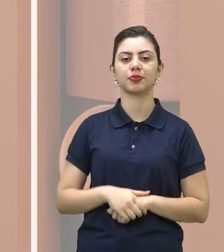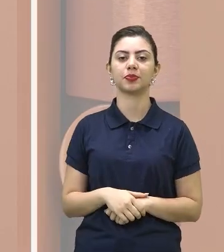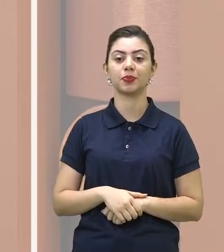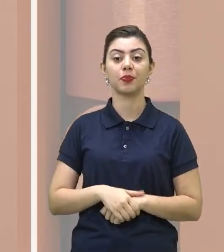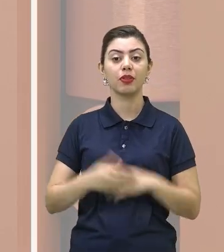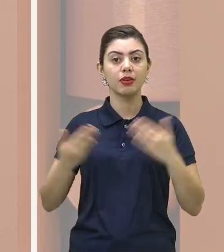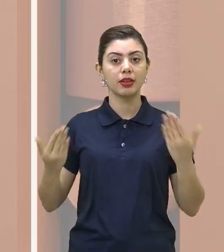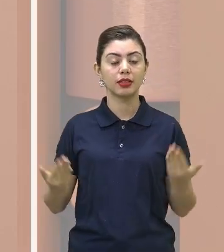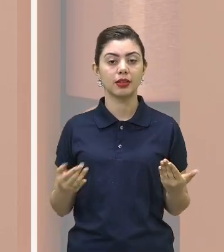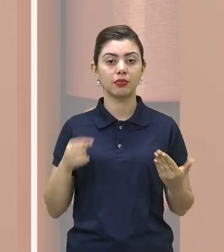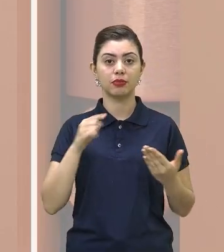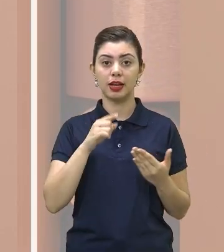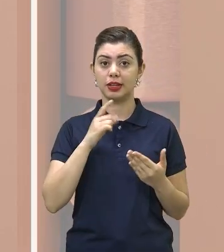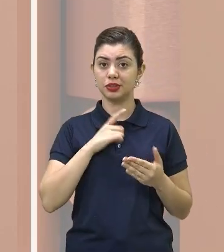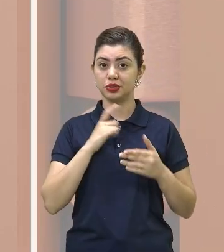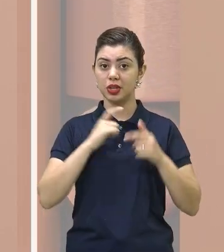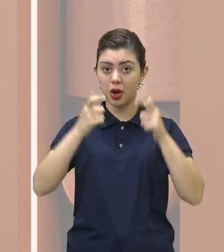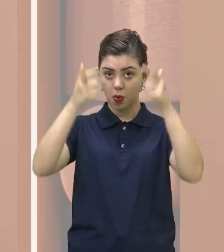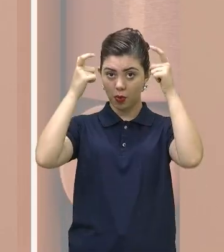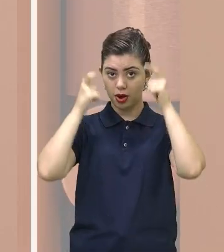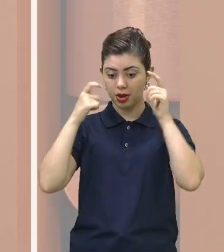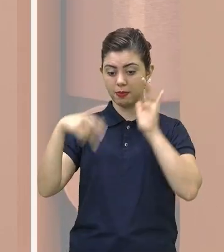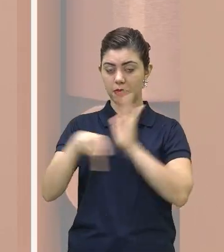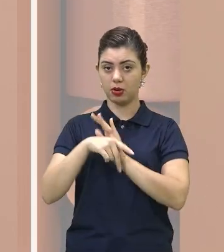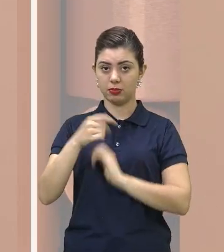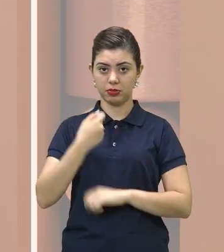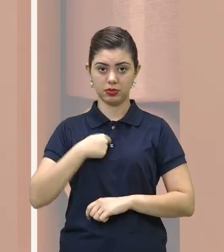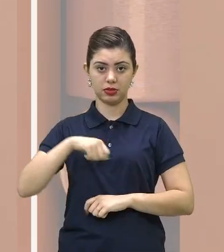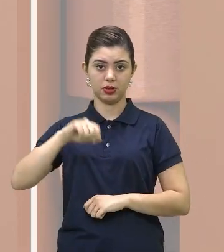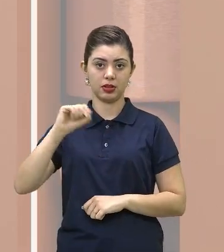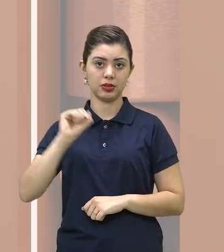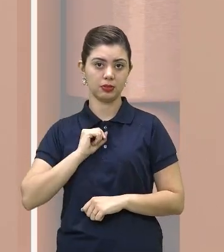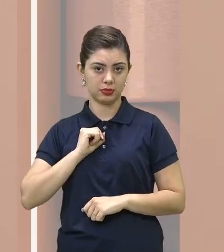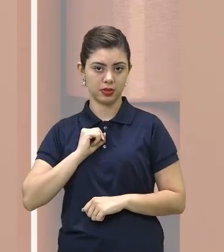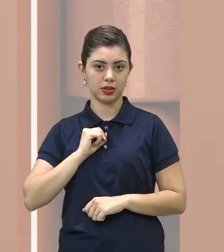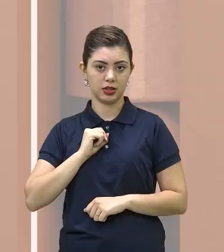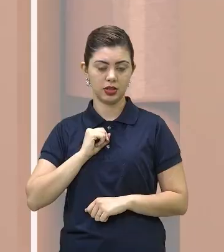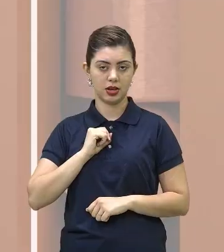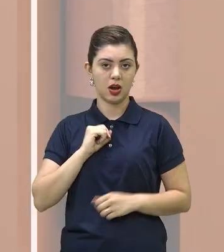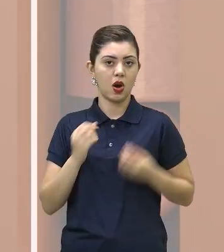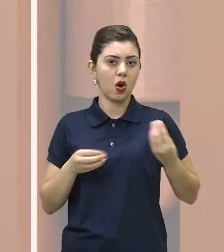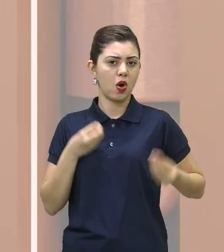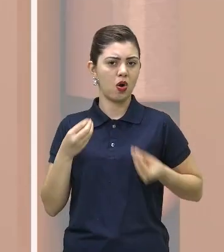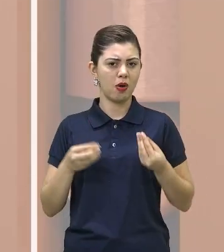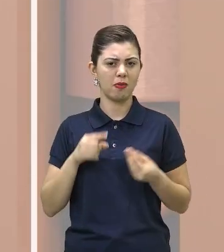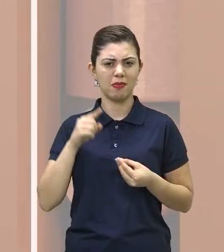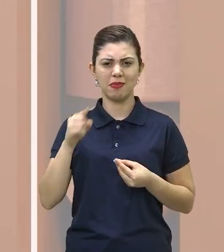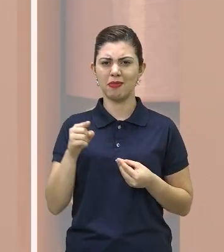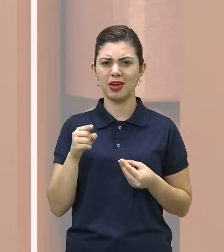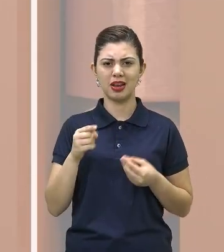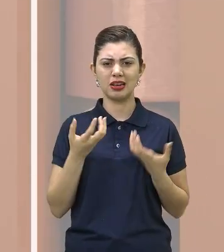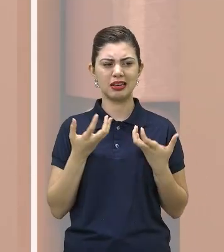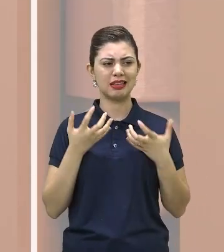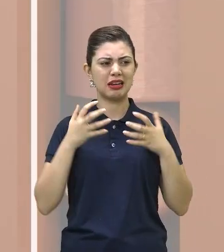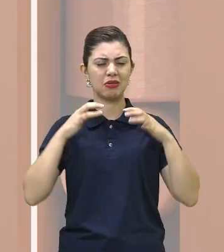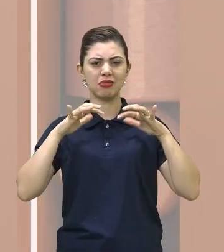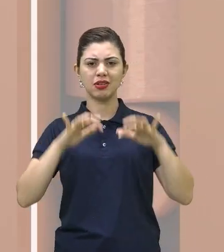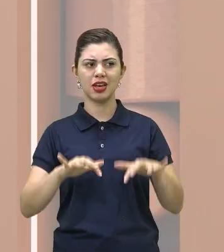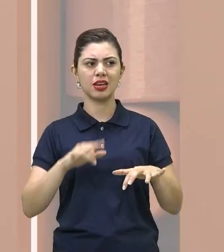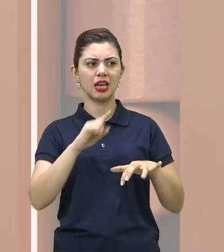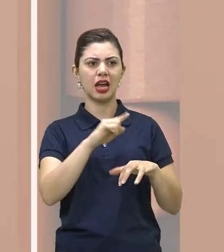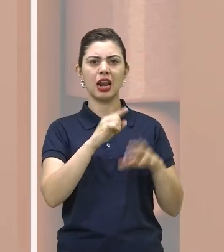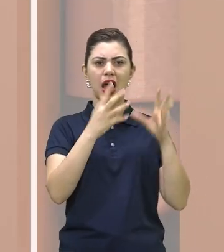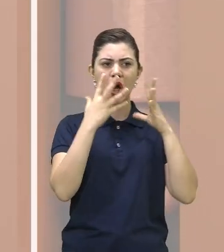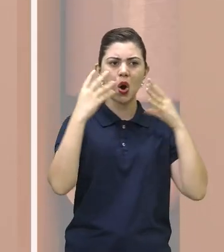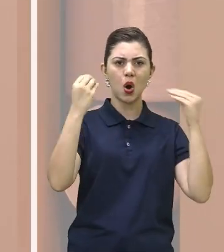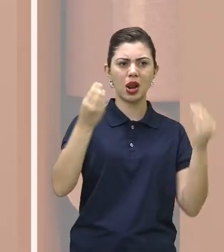então, ali, né, espanhol, que é o Filipe II, ele não se conformou em perder a